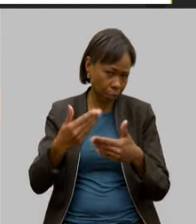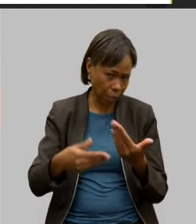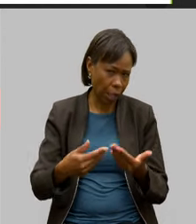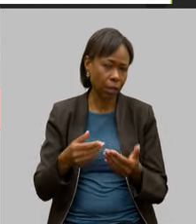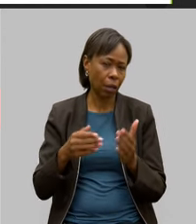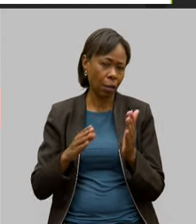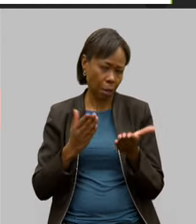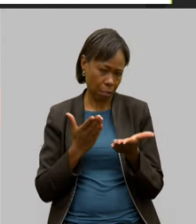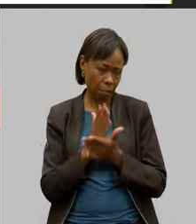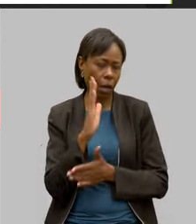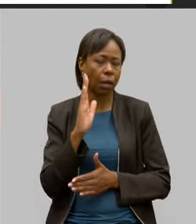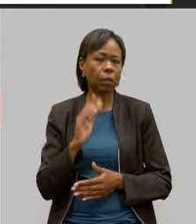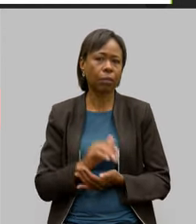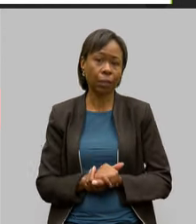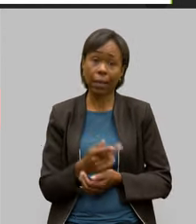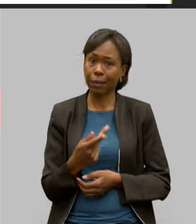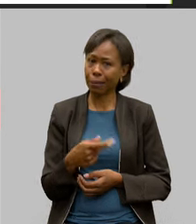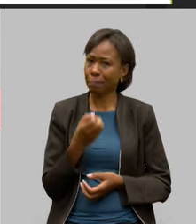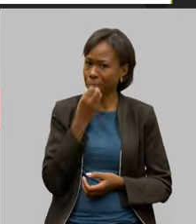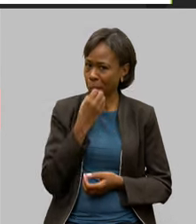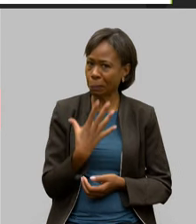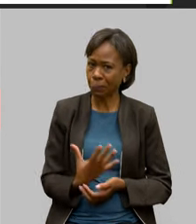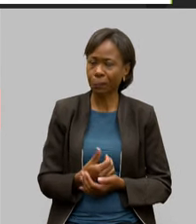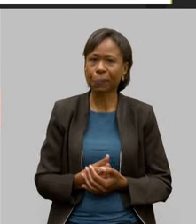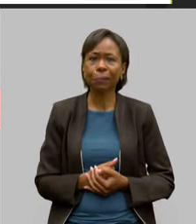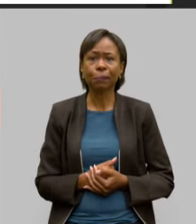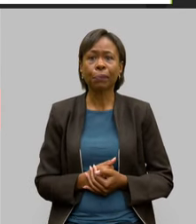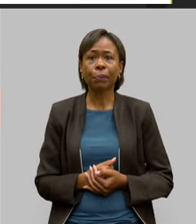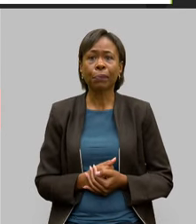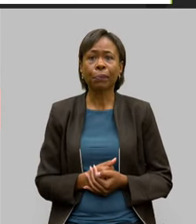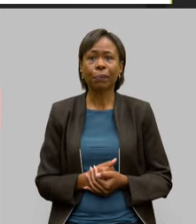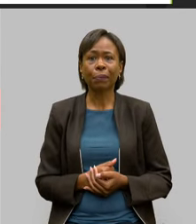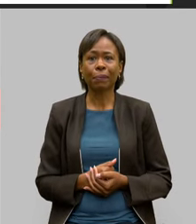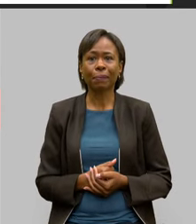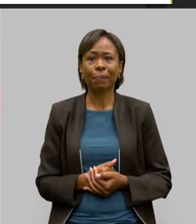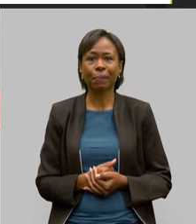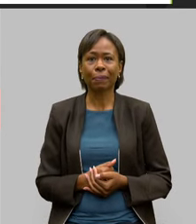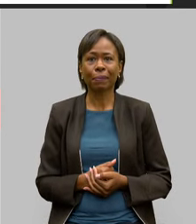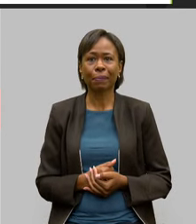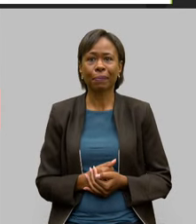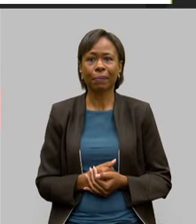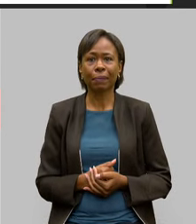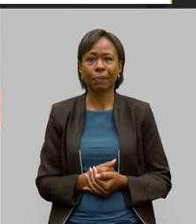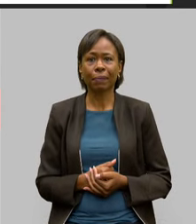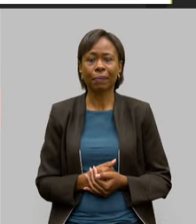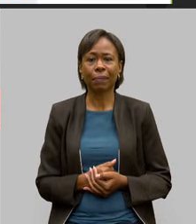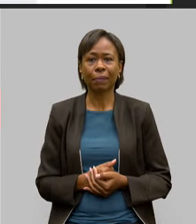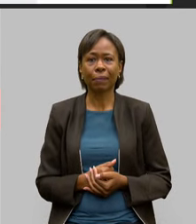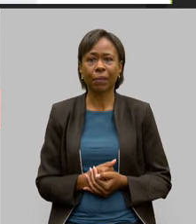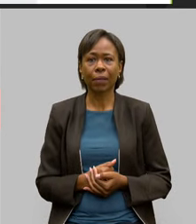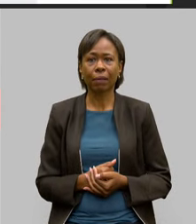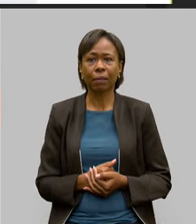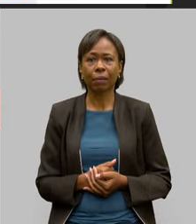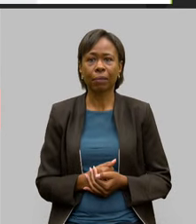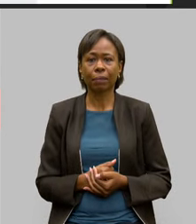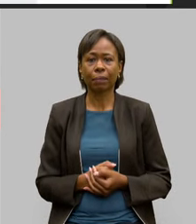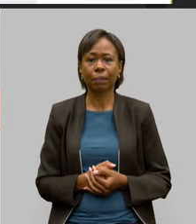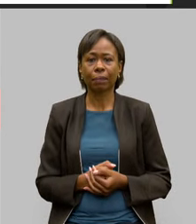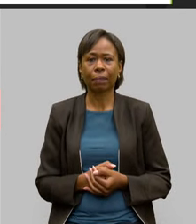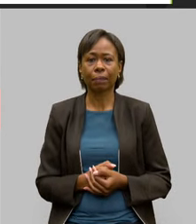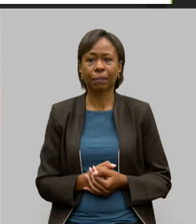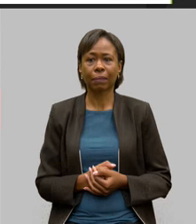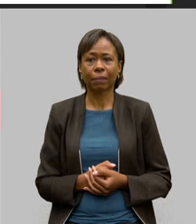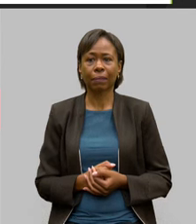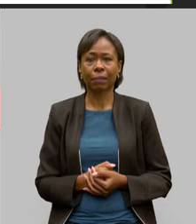Mineiro é muito bom não é isso então o que eu quero dizer para vocês o seguinte eu acho que eu eu quero